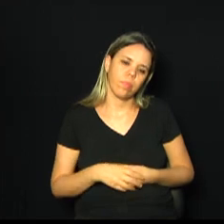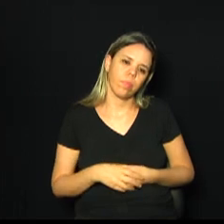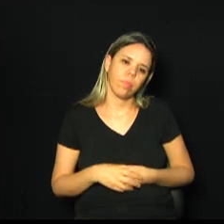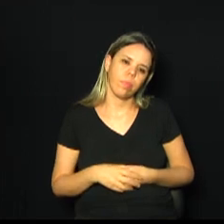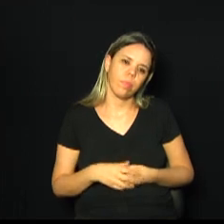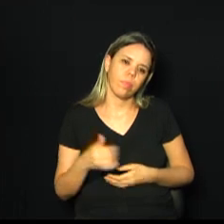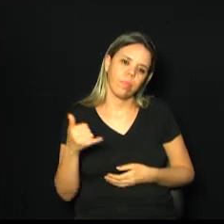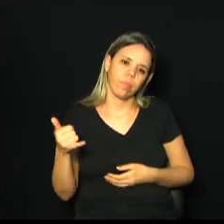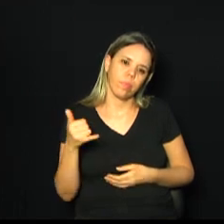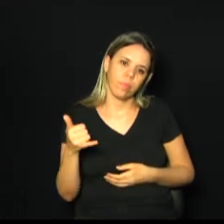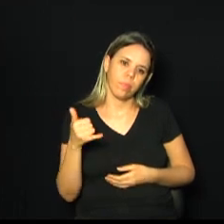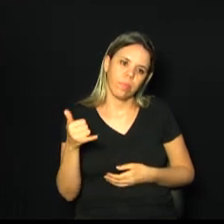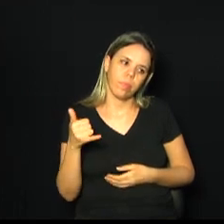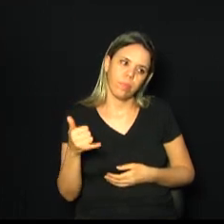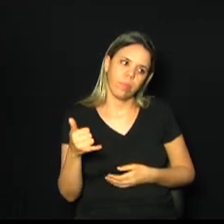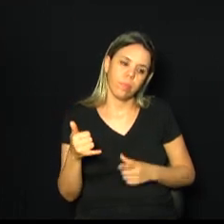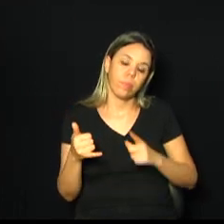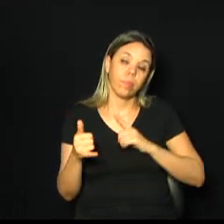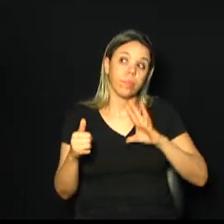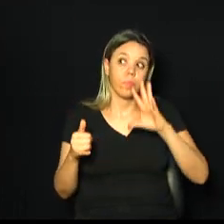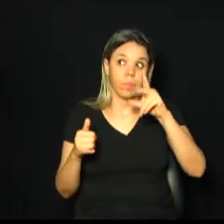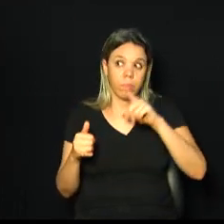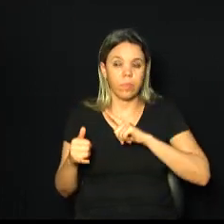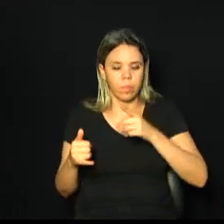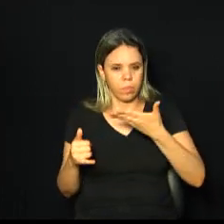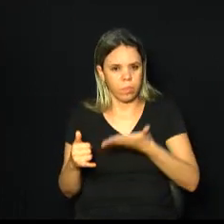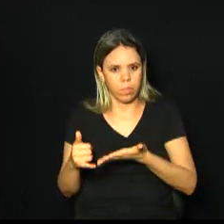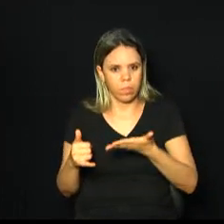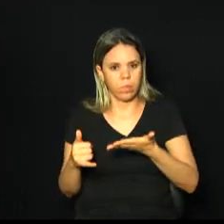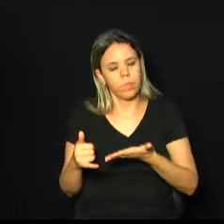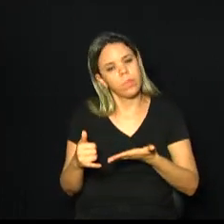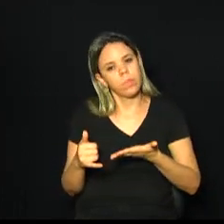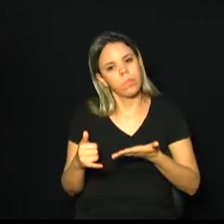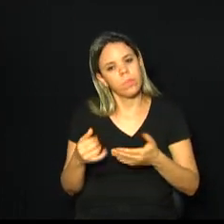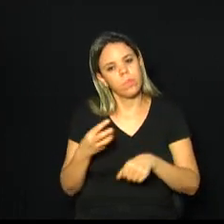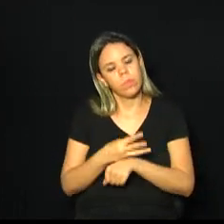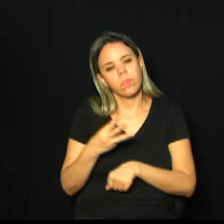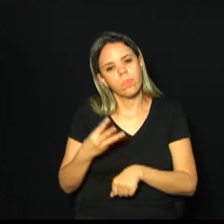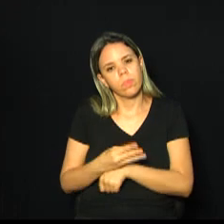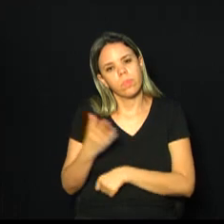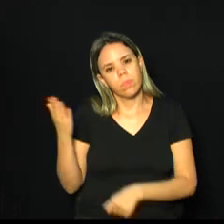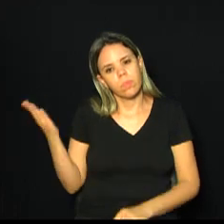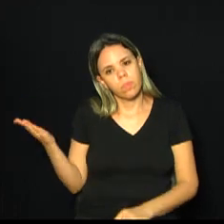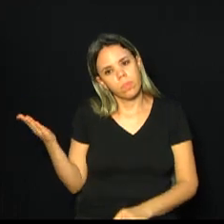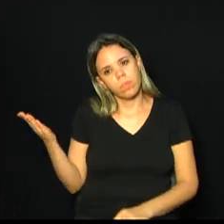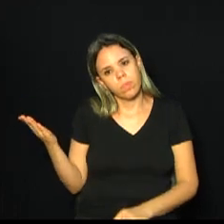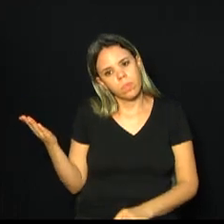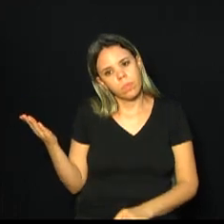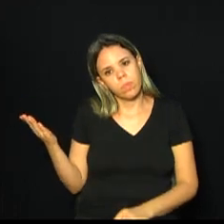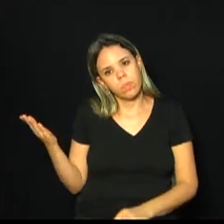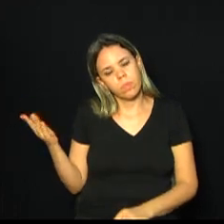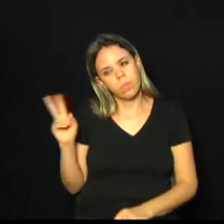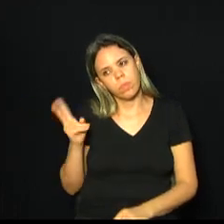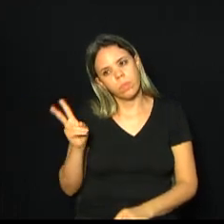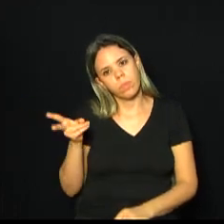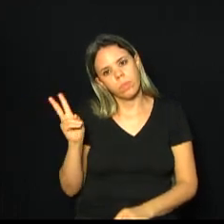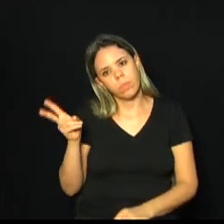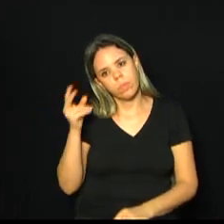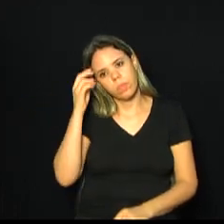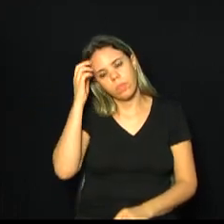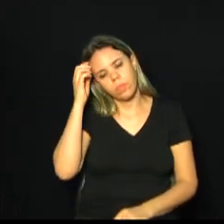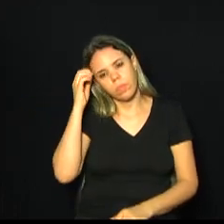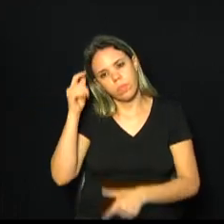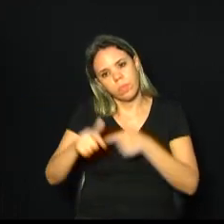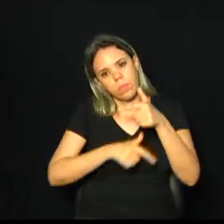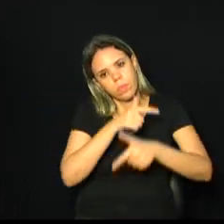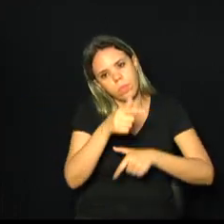não tem um celular hoje em dia? Quem não está com o seu WhatsApp aberto constantemente? Você está